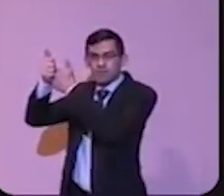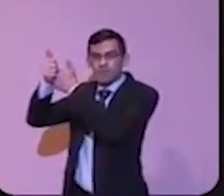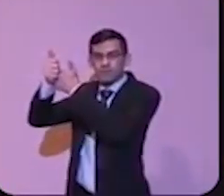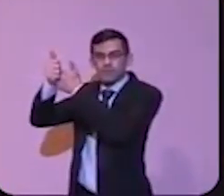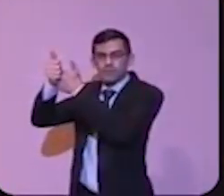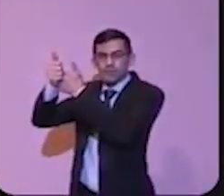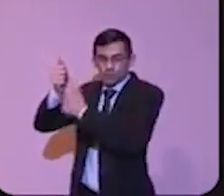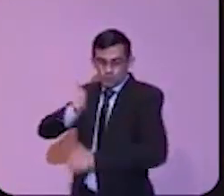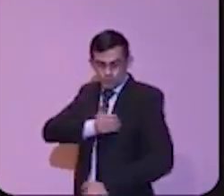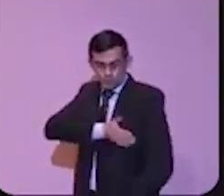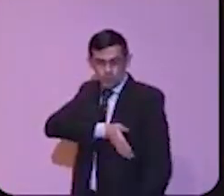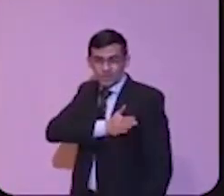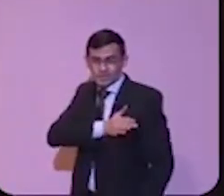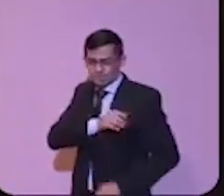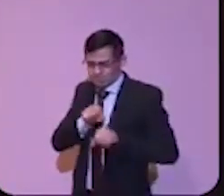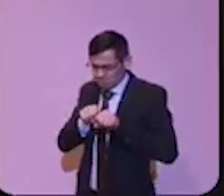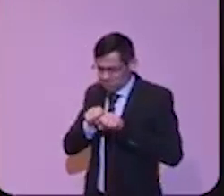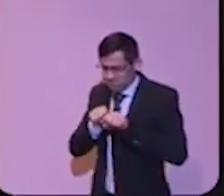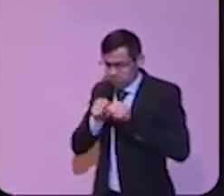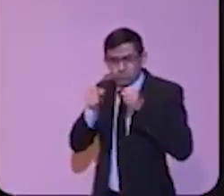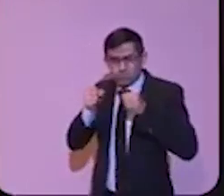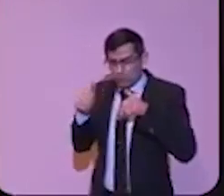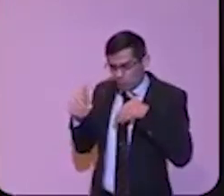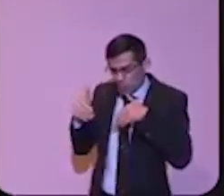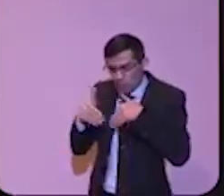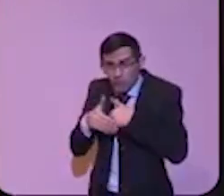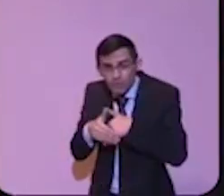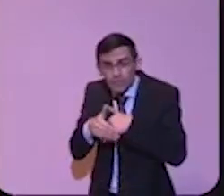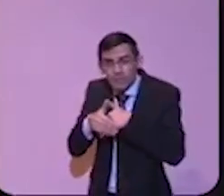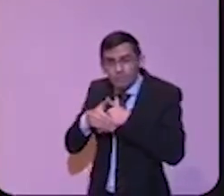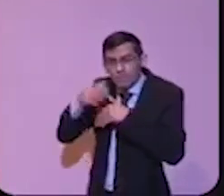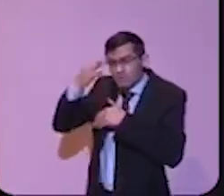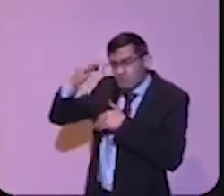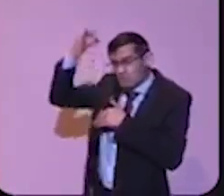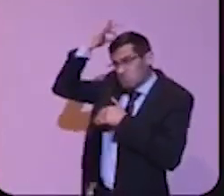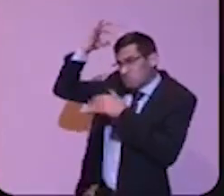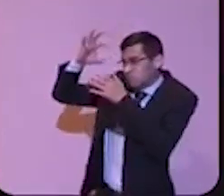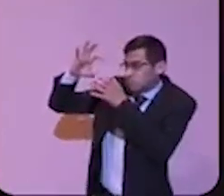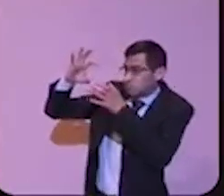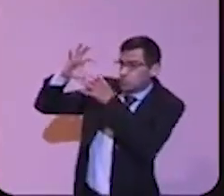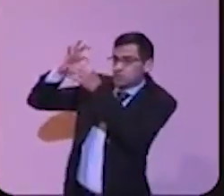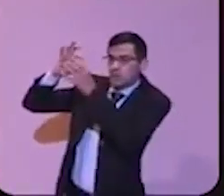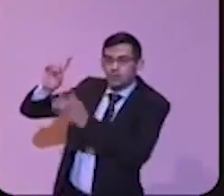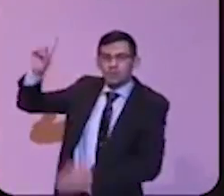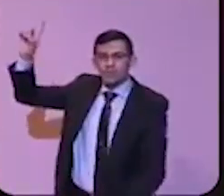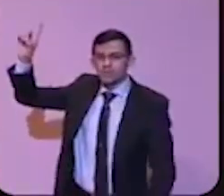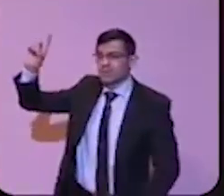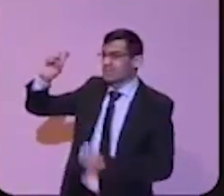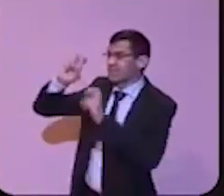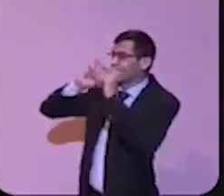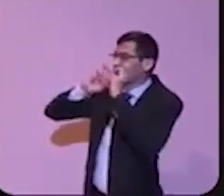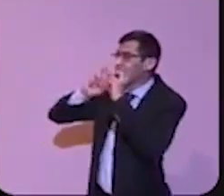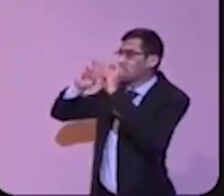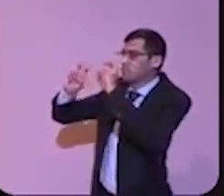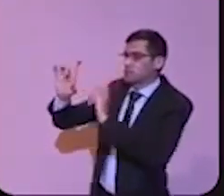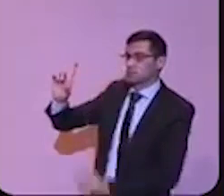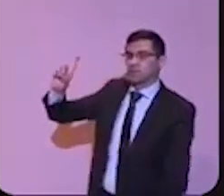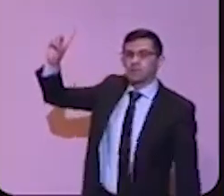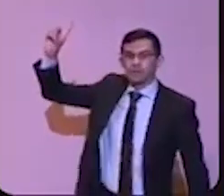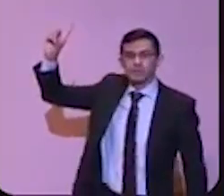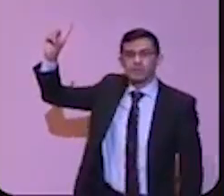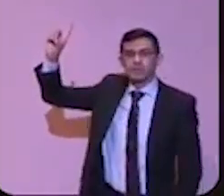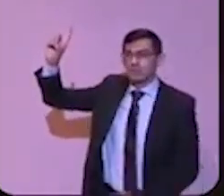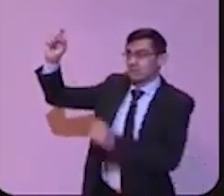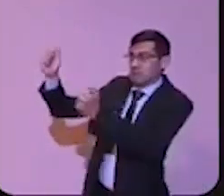com o seu coração quebrantado, com o seu espírito conectado a Deus, suplicando a Deus pelo